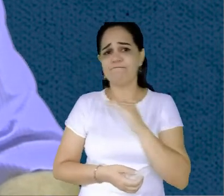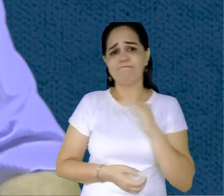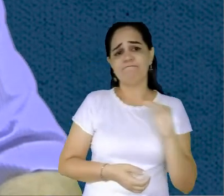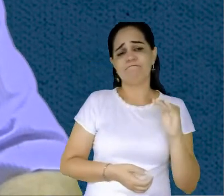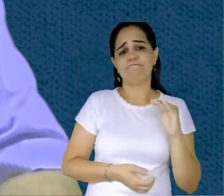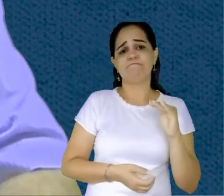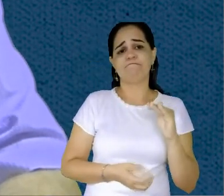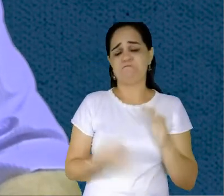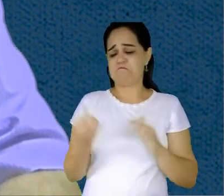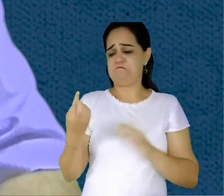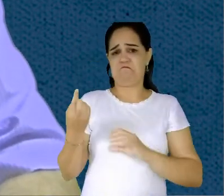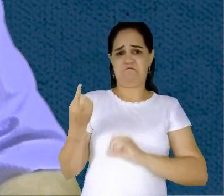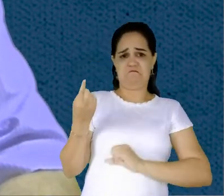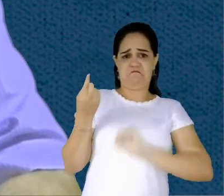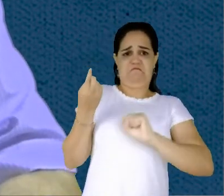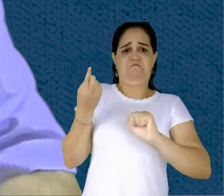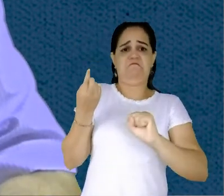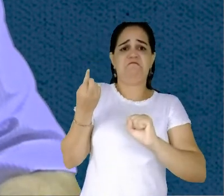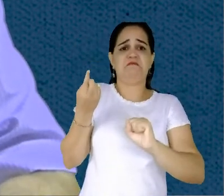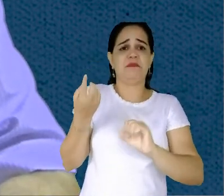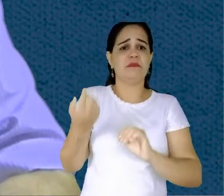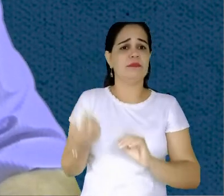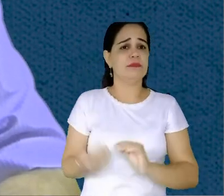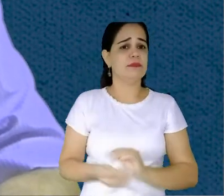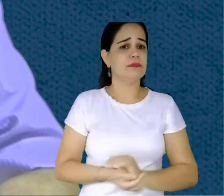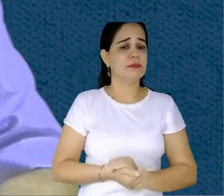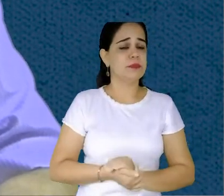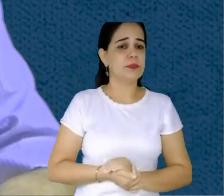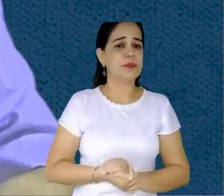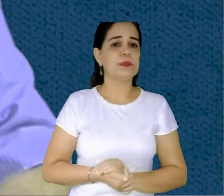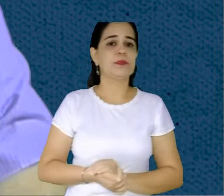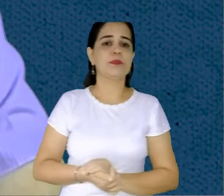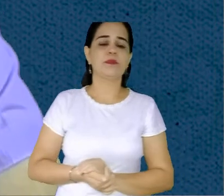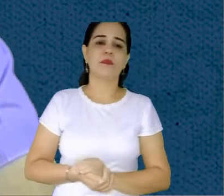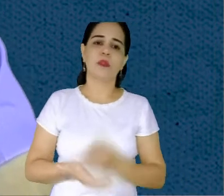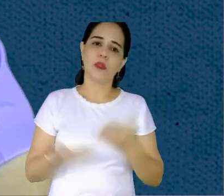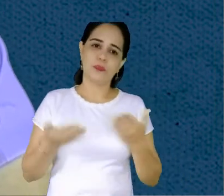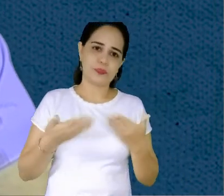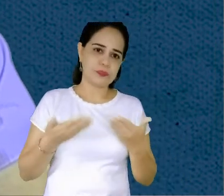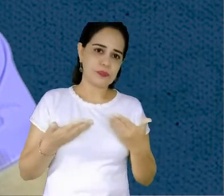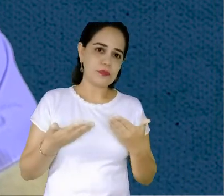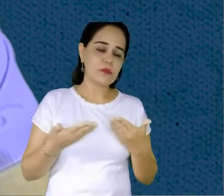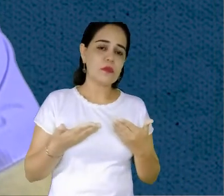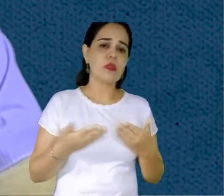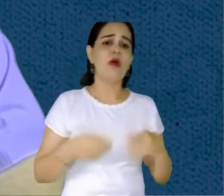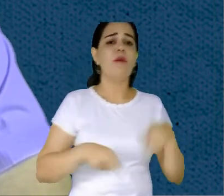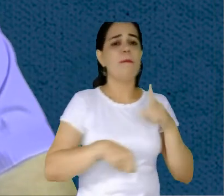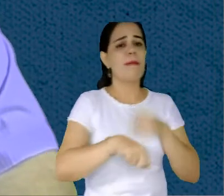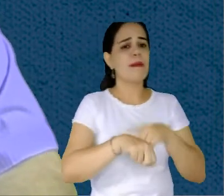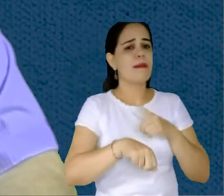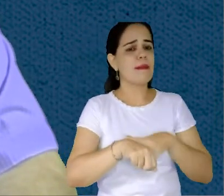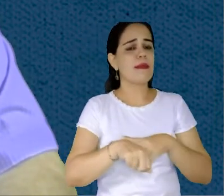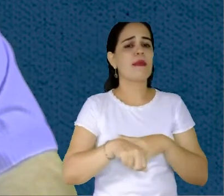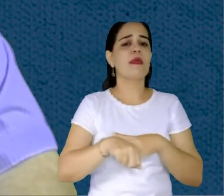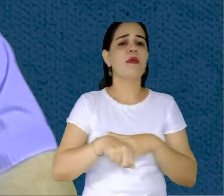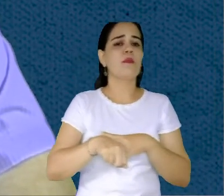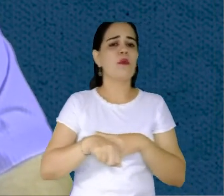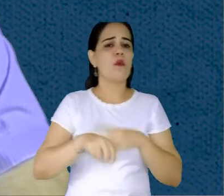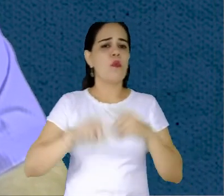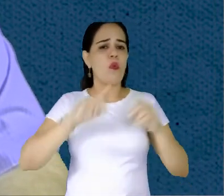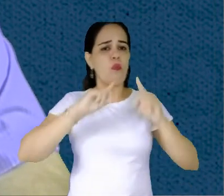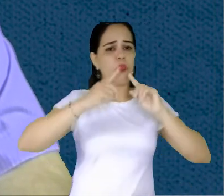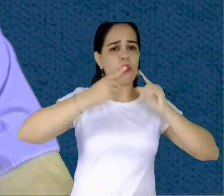como muitas vezes vem acontecendo. Então hoje, nestes tempos, há um debate nos Estados Unidos